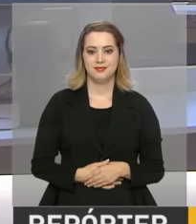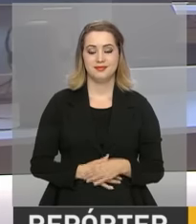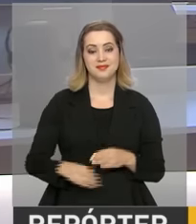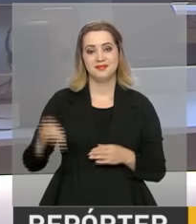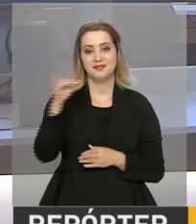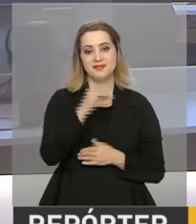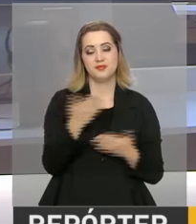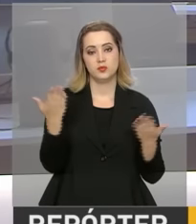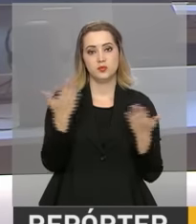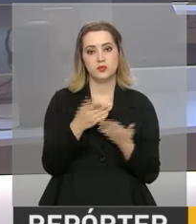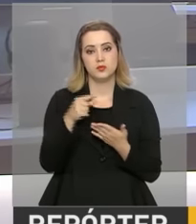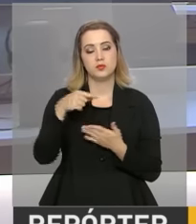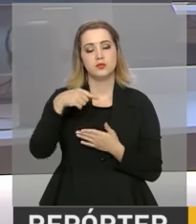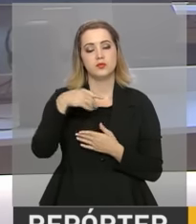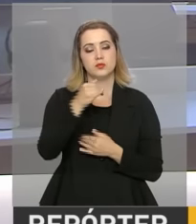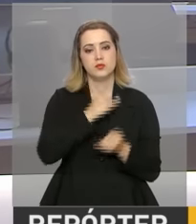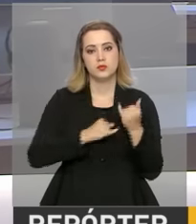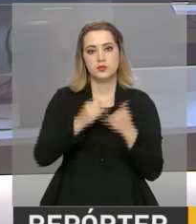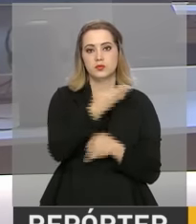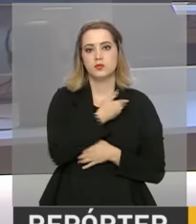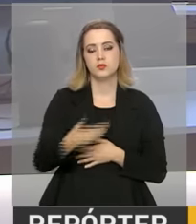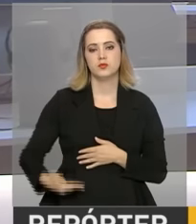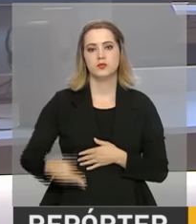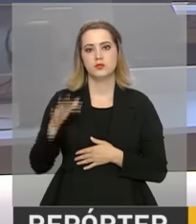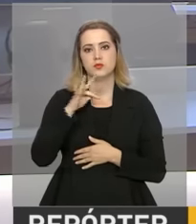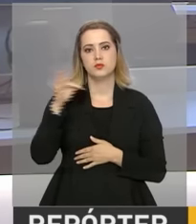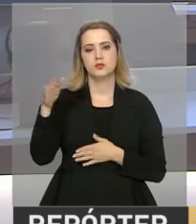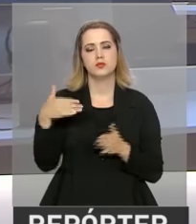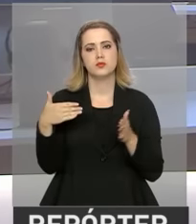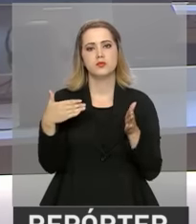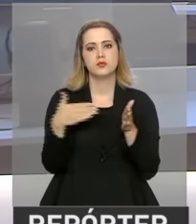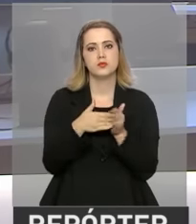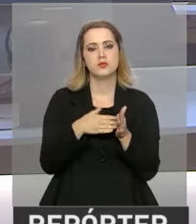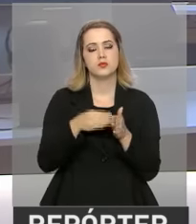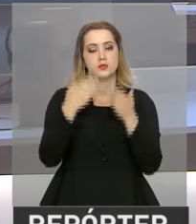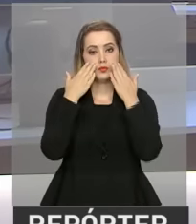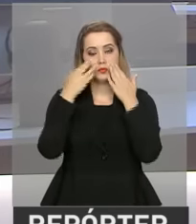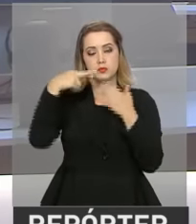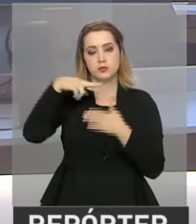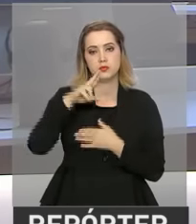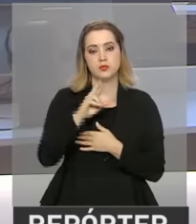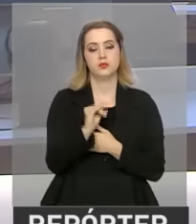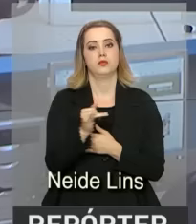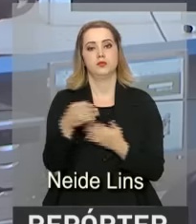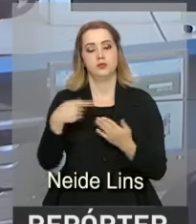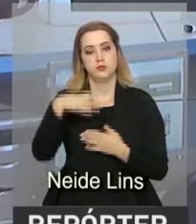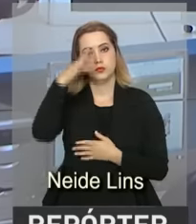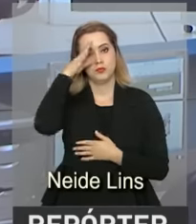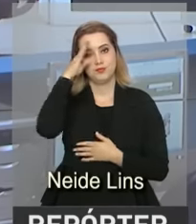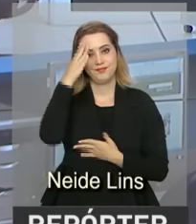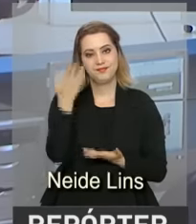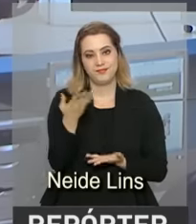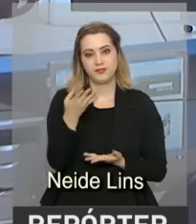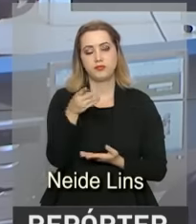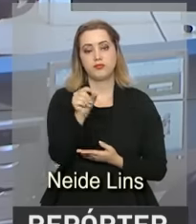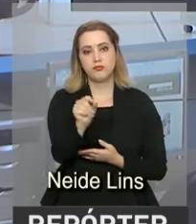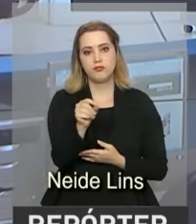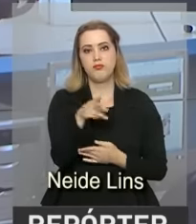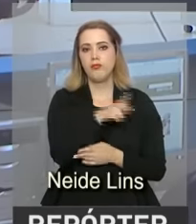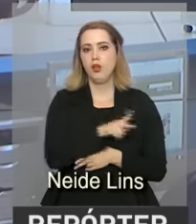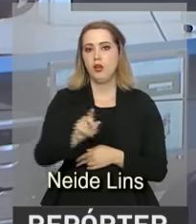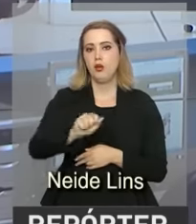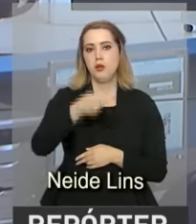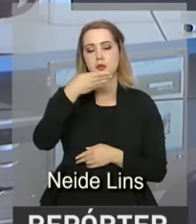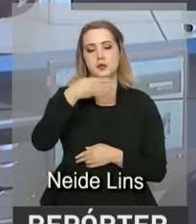Olá, estamos de volta com as notícias do governo federal na última edição do Repórter NBR desta quarta-feira. O presidente Michel Temer